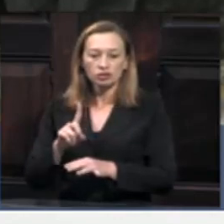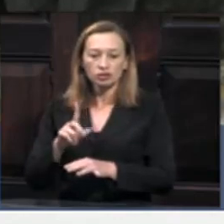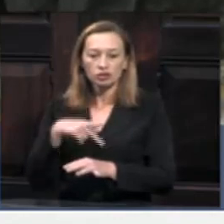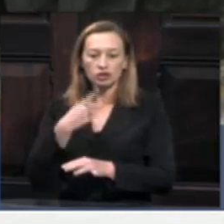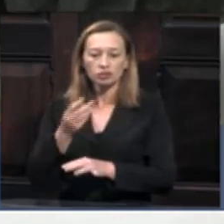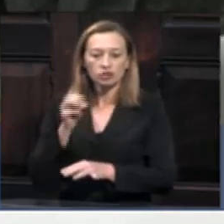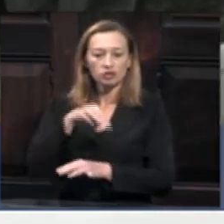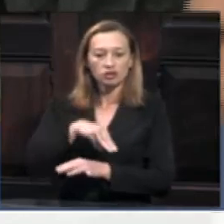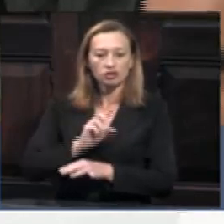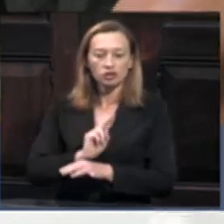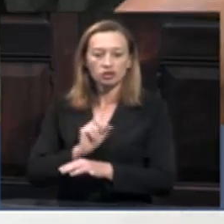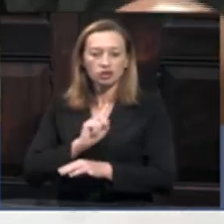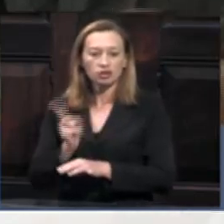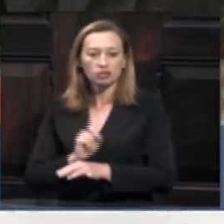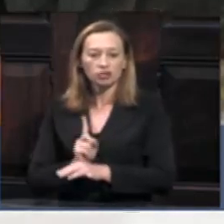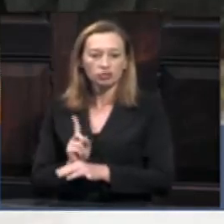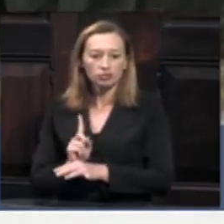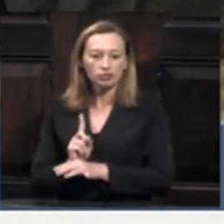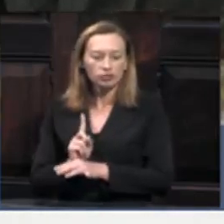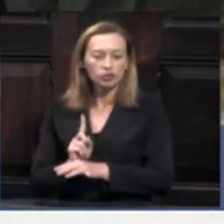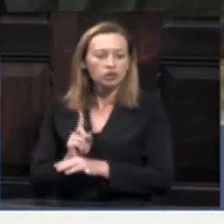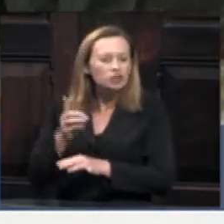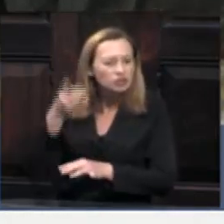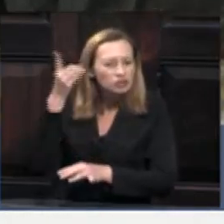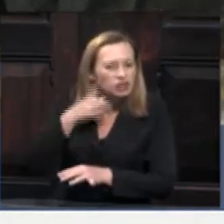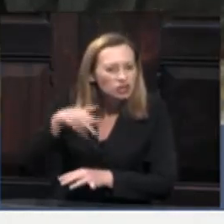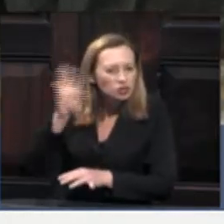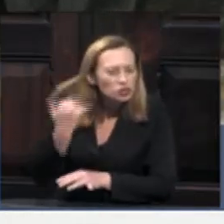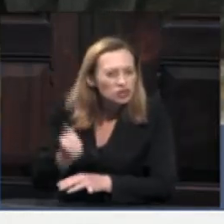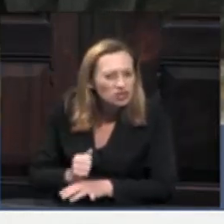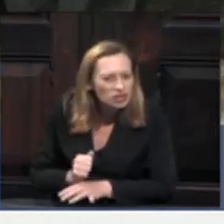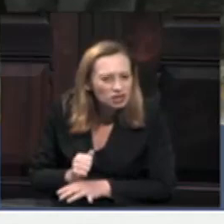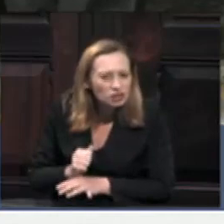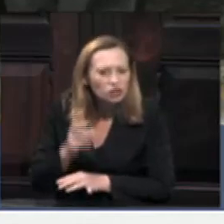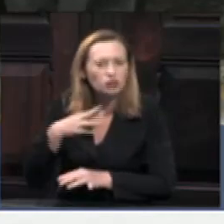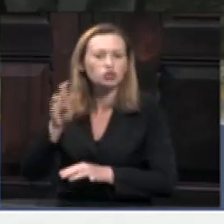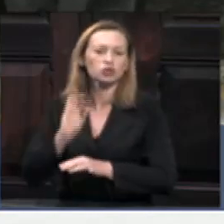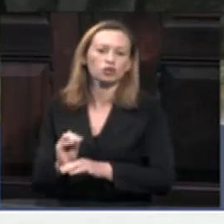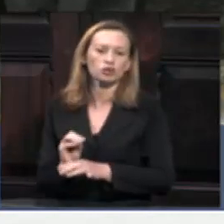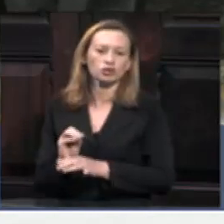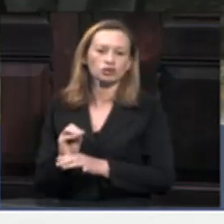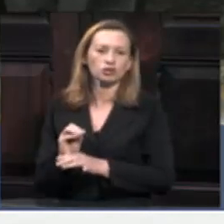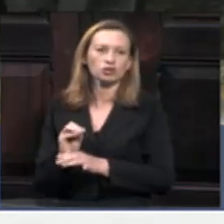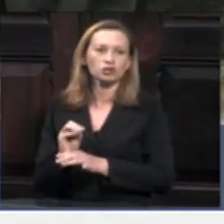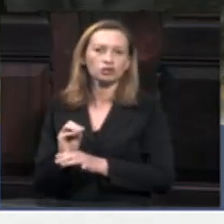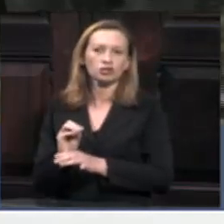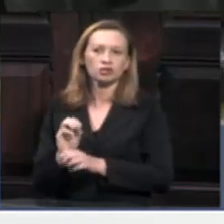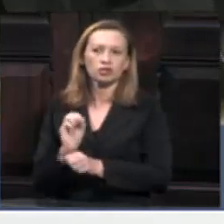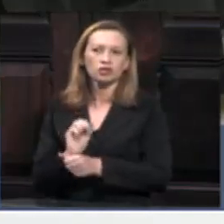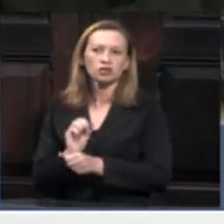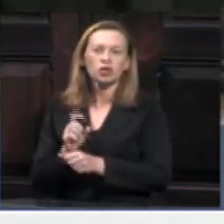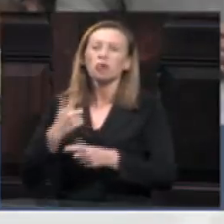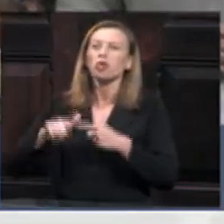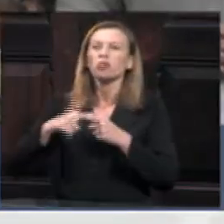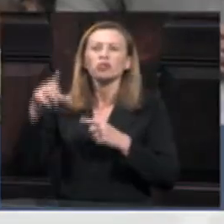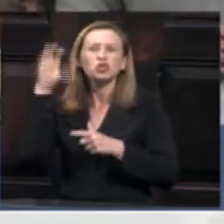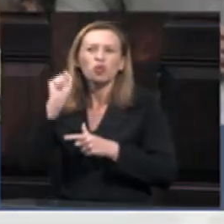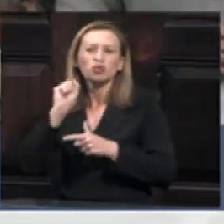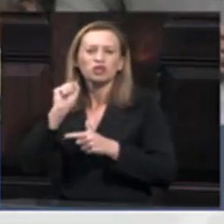deputada Lucinha, deputado Osório e deputado Luiz Paulo. Em obstrução.